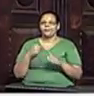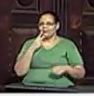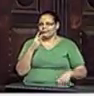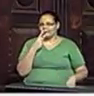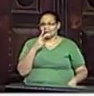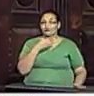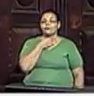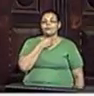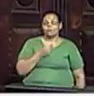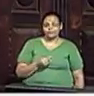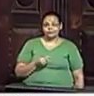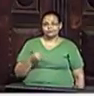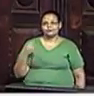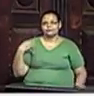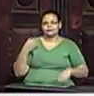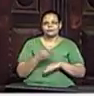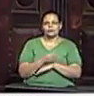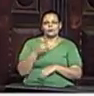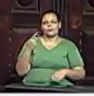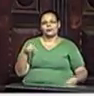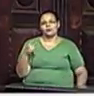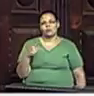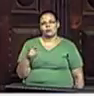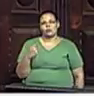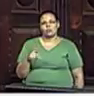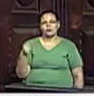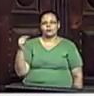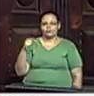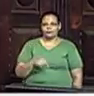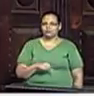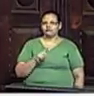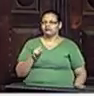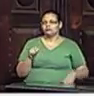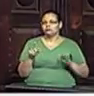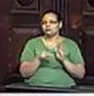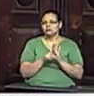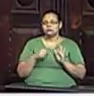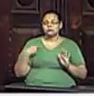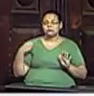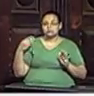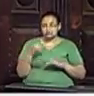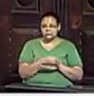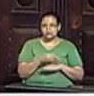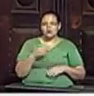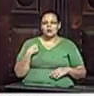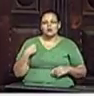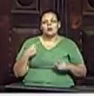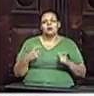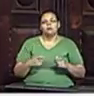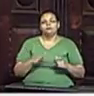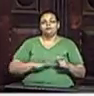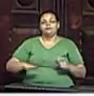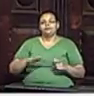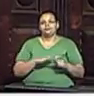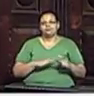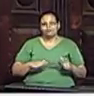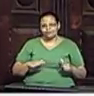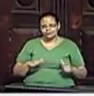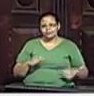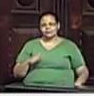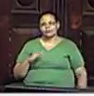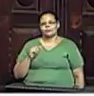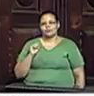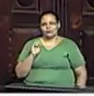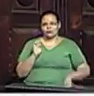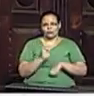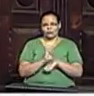cigarro falsificado do Paraguai, que vem ilegalmente e abastece essas regiões, fazendo com que a arrecadação